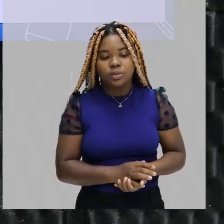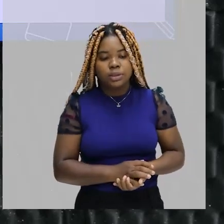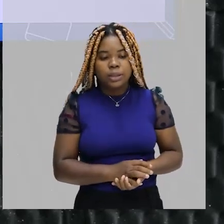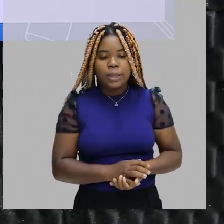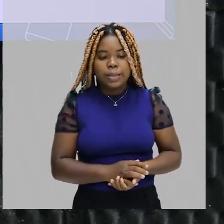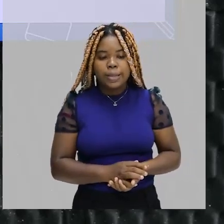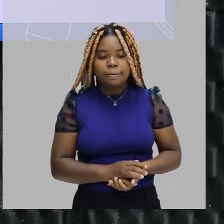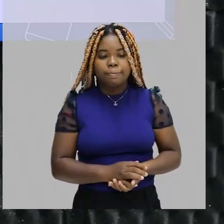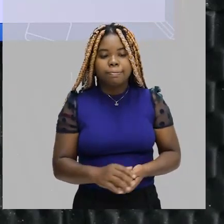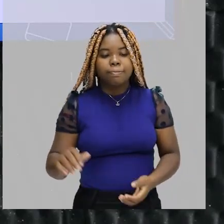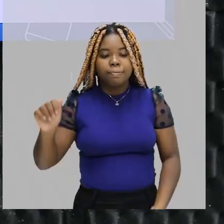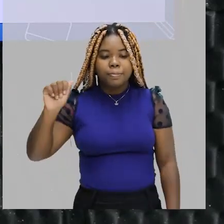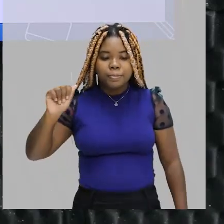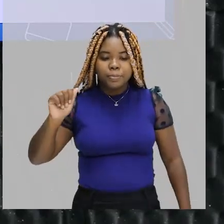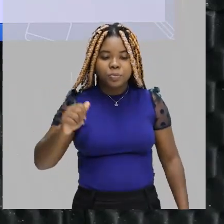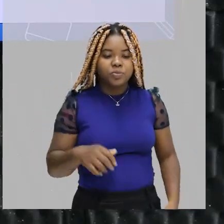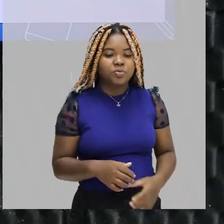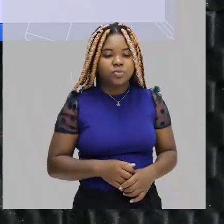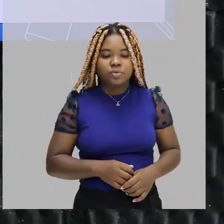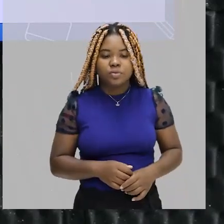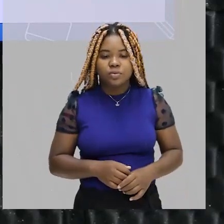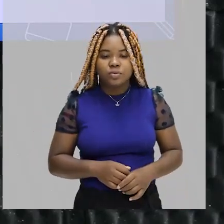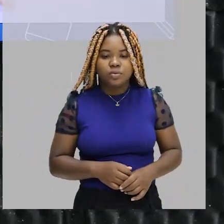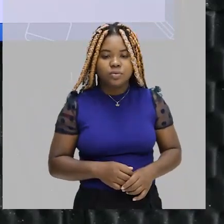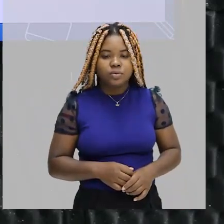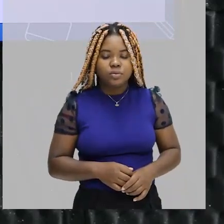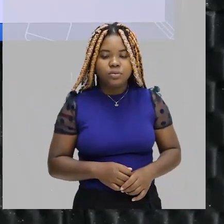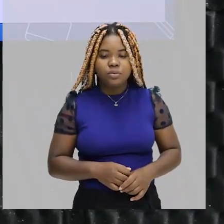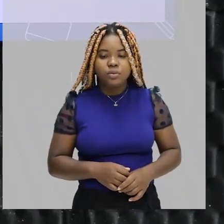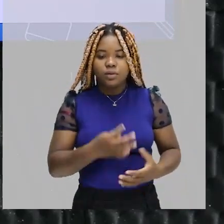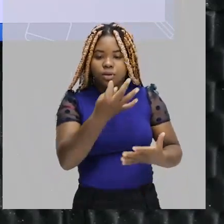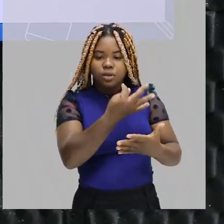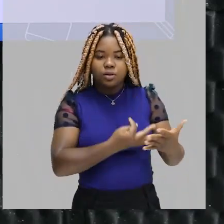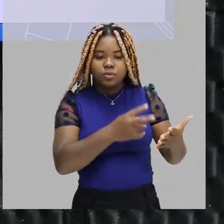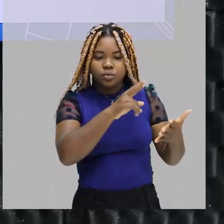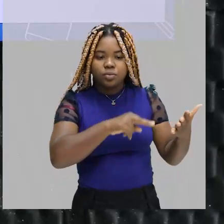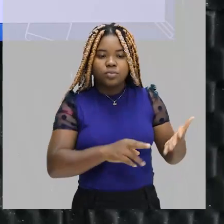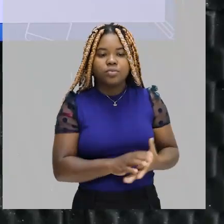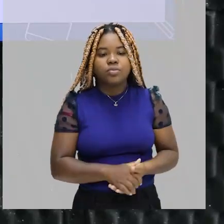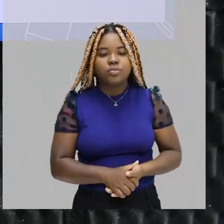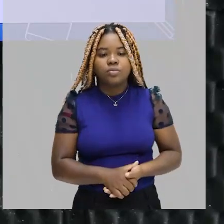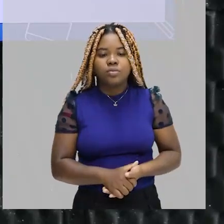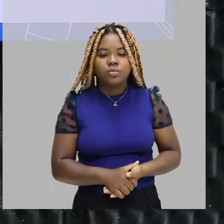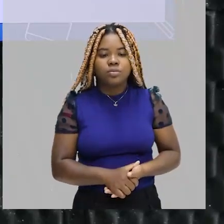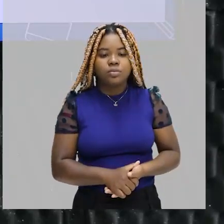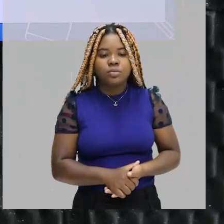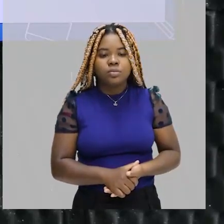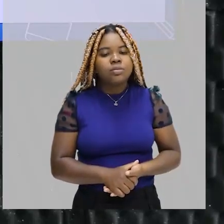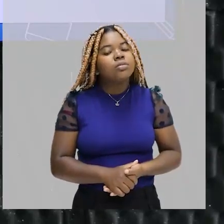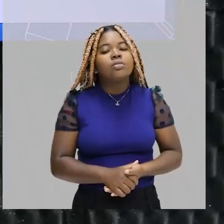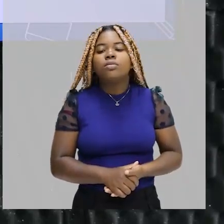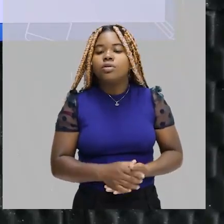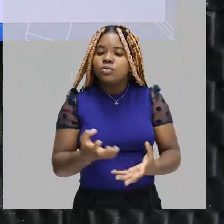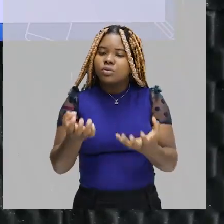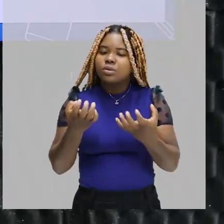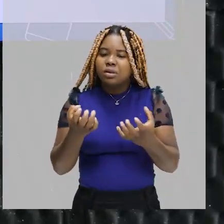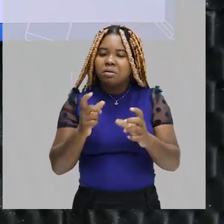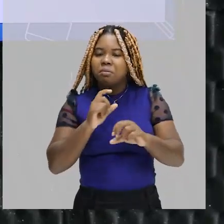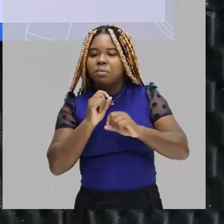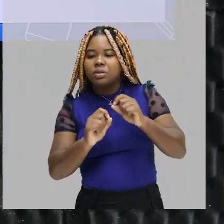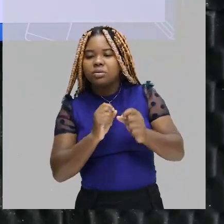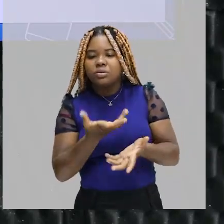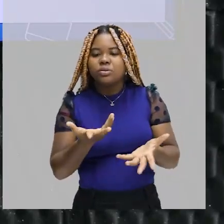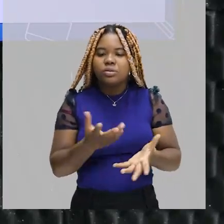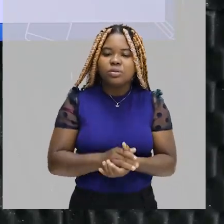the age-old battle between independence seeking, então, a busca pela independência